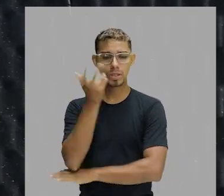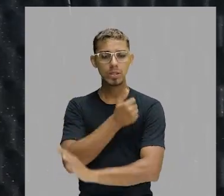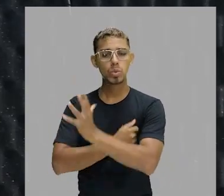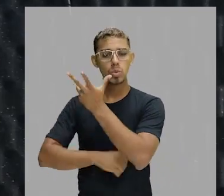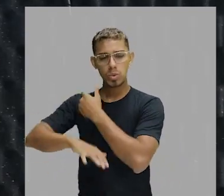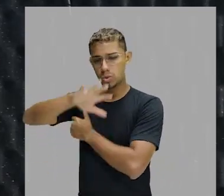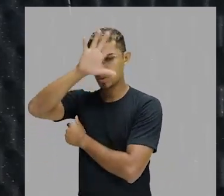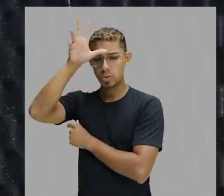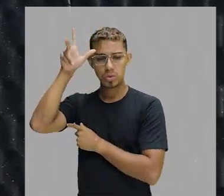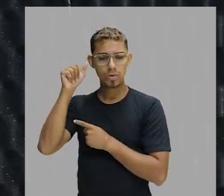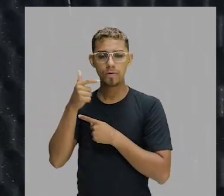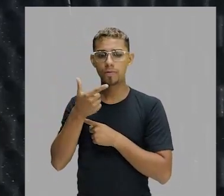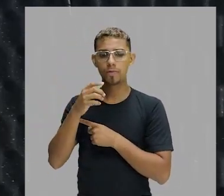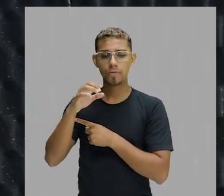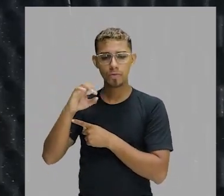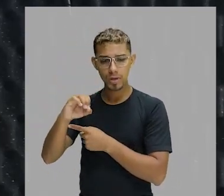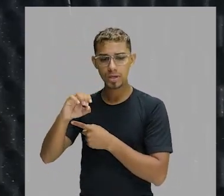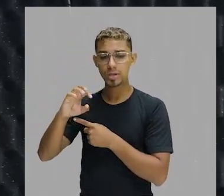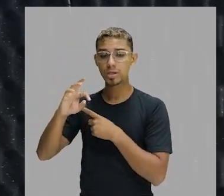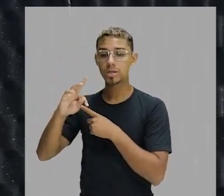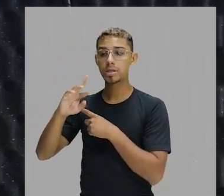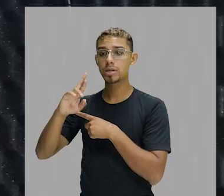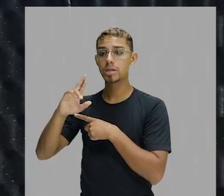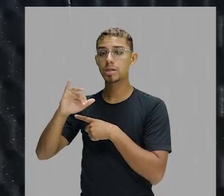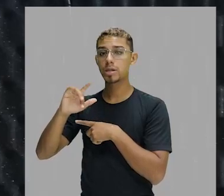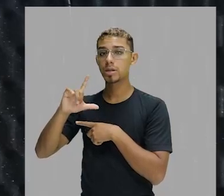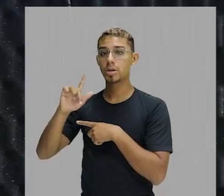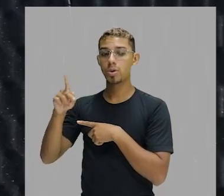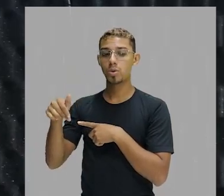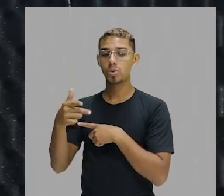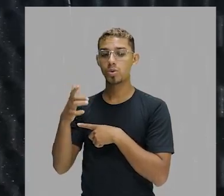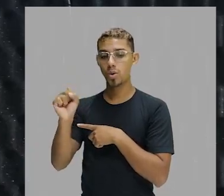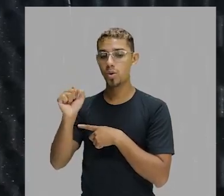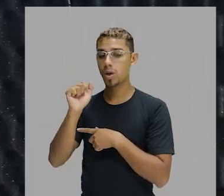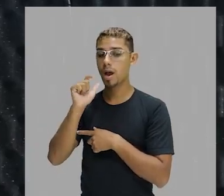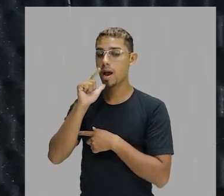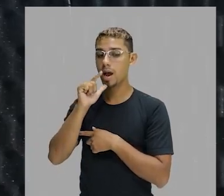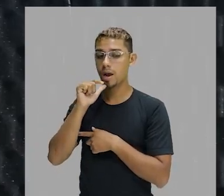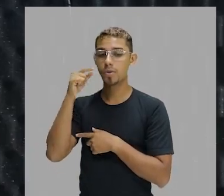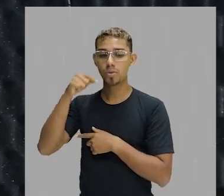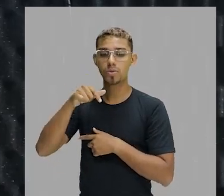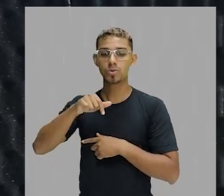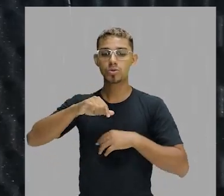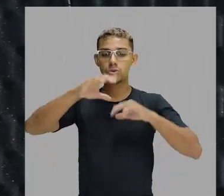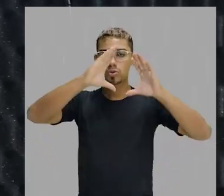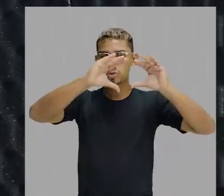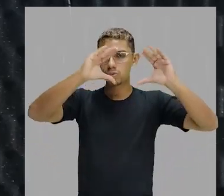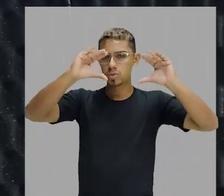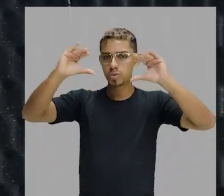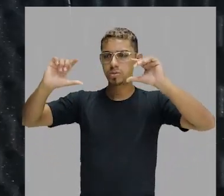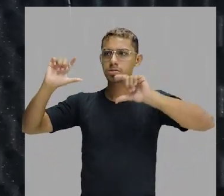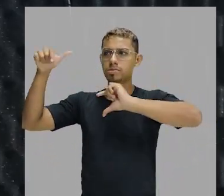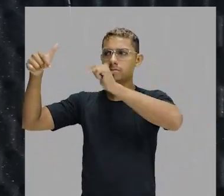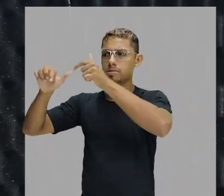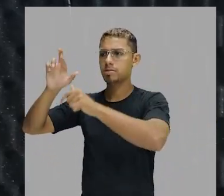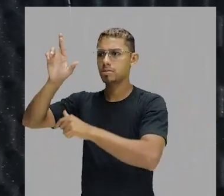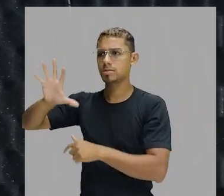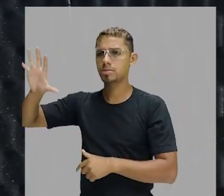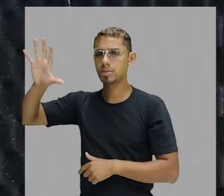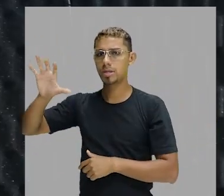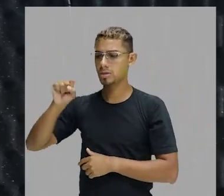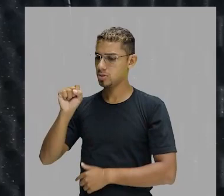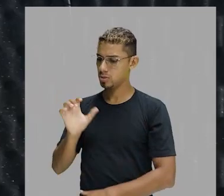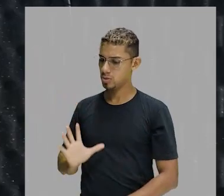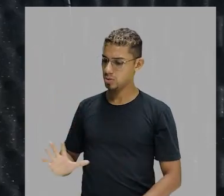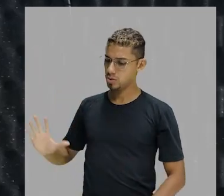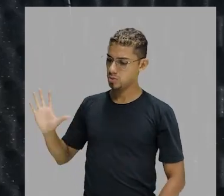água, galera, tá certo? Que vão se formar os rios voadores que vão umidificar todas as regiões, principalmente a região sudeste do